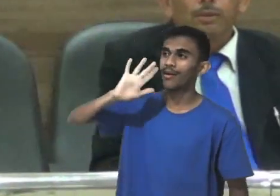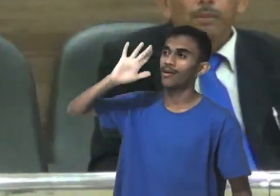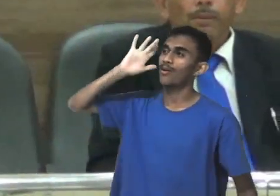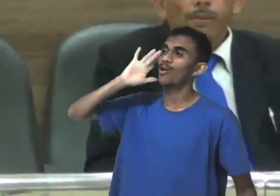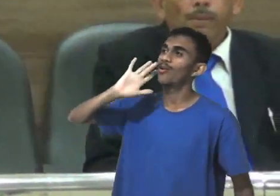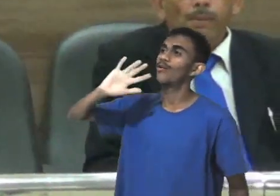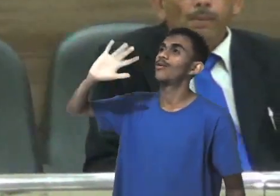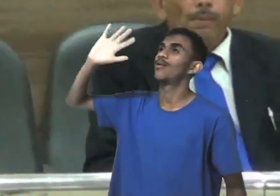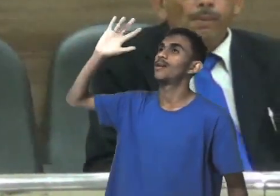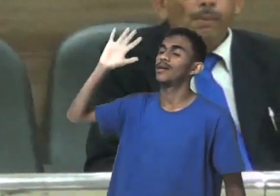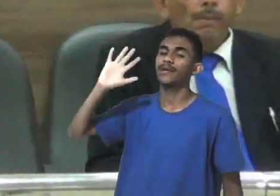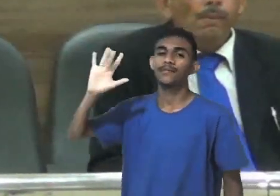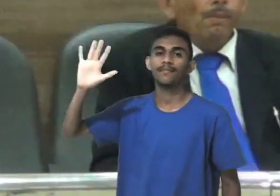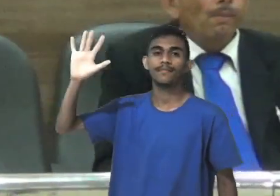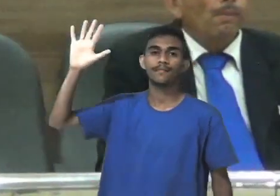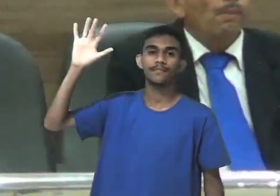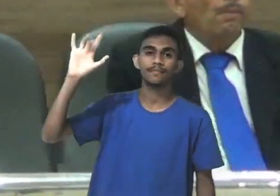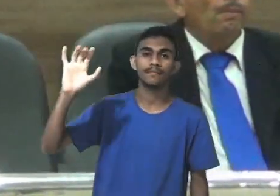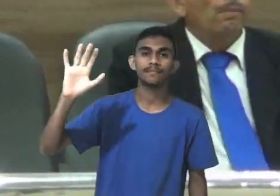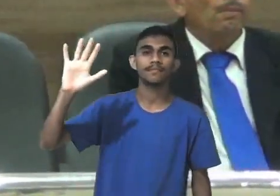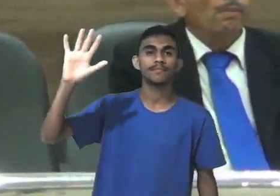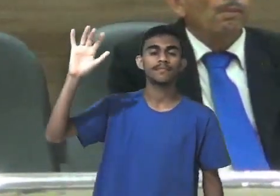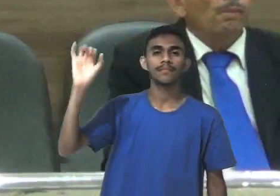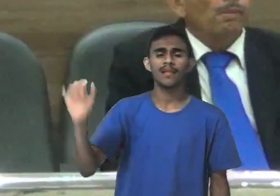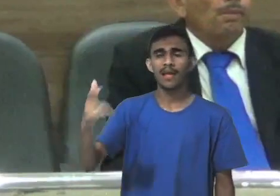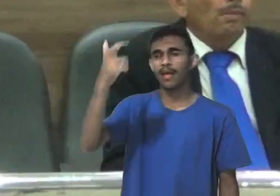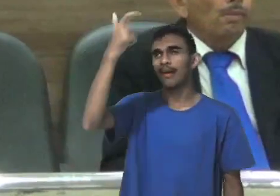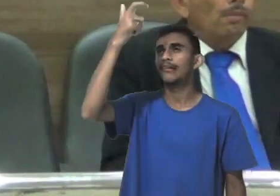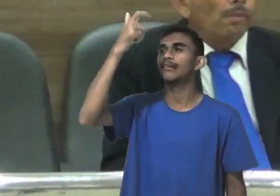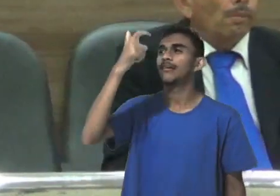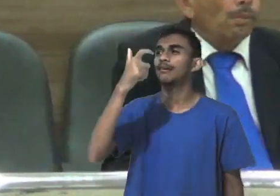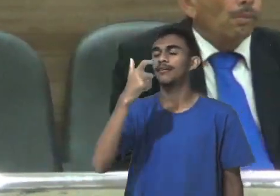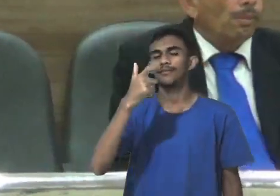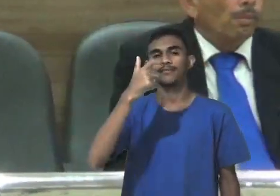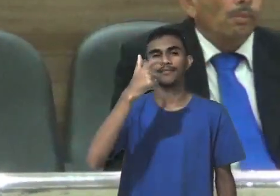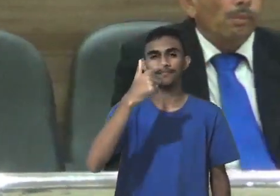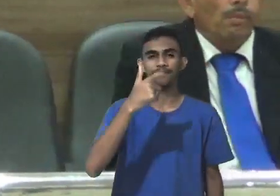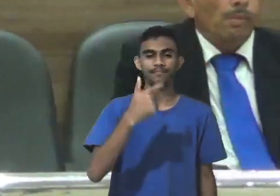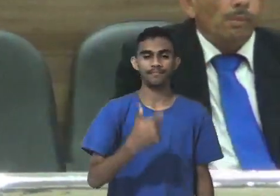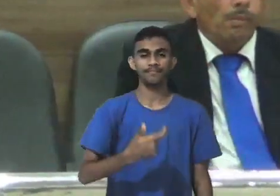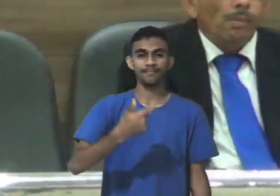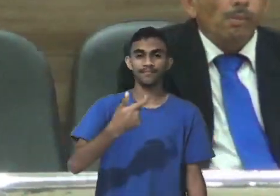ter em meu